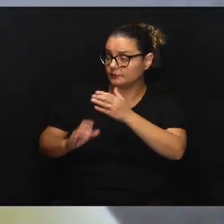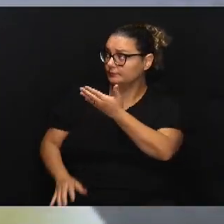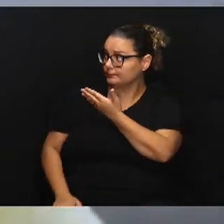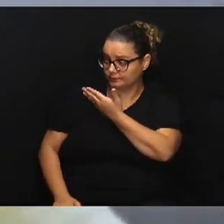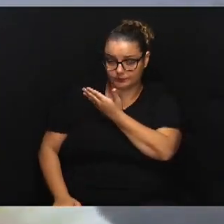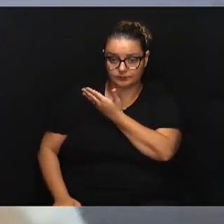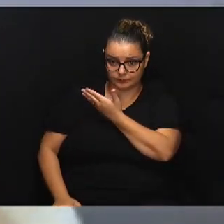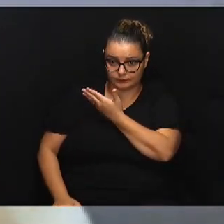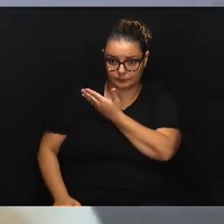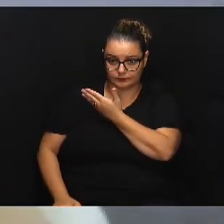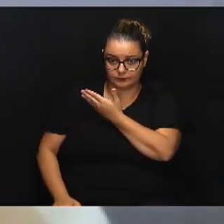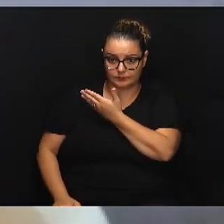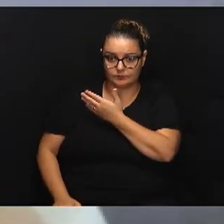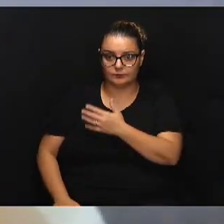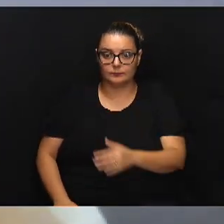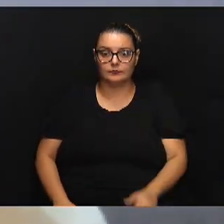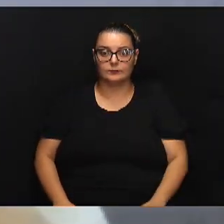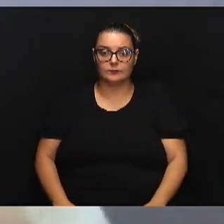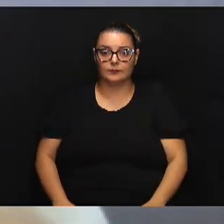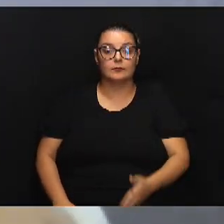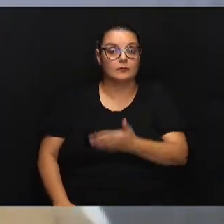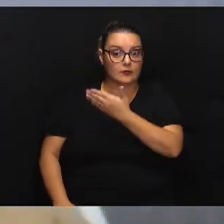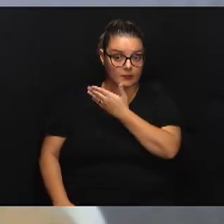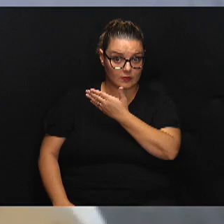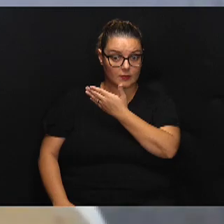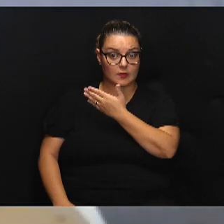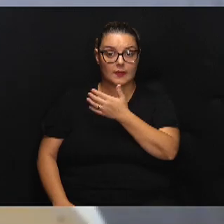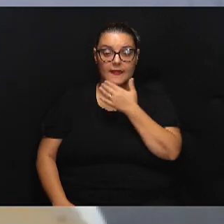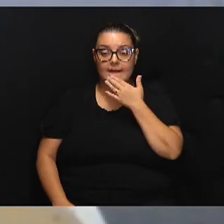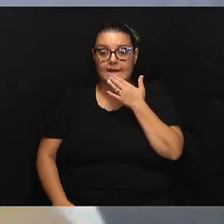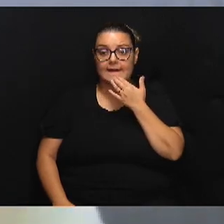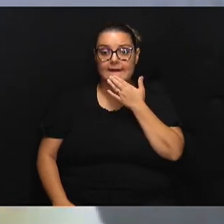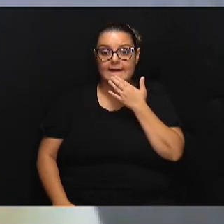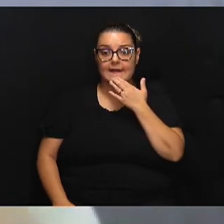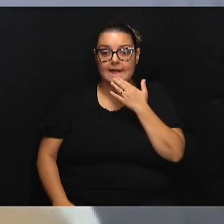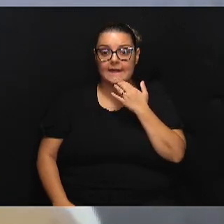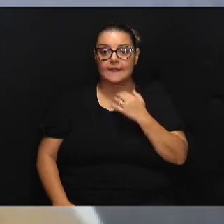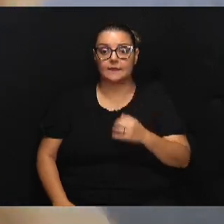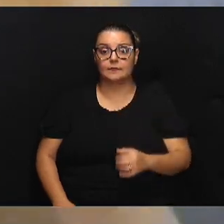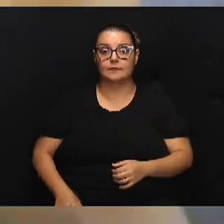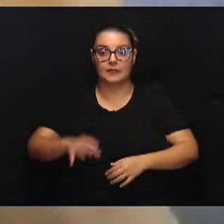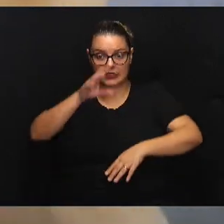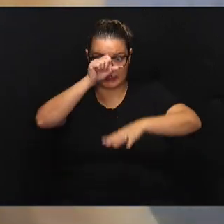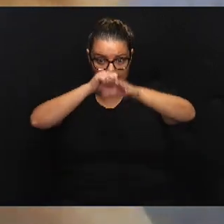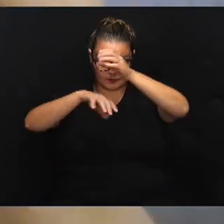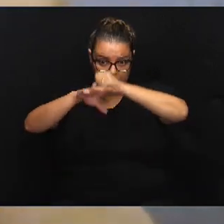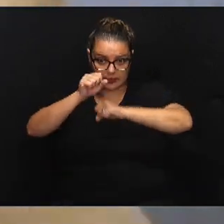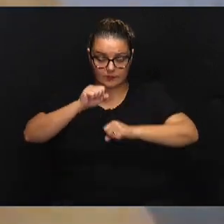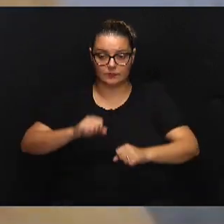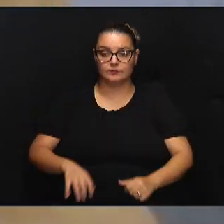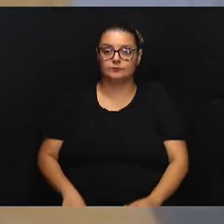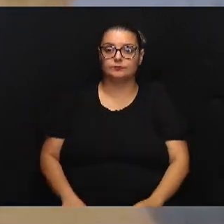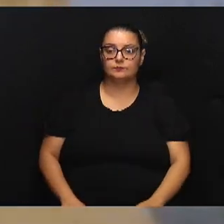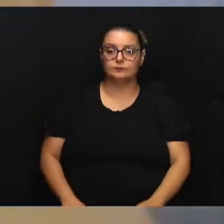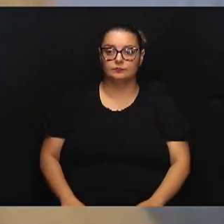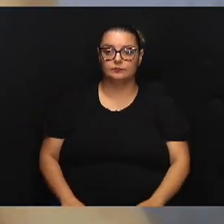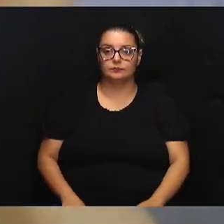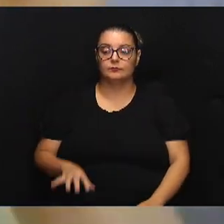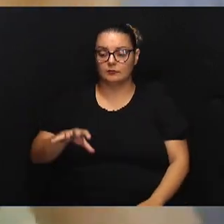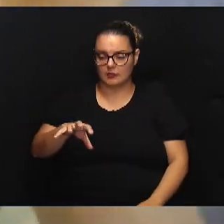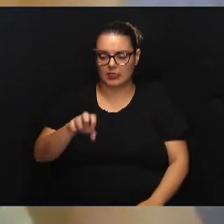mão. Essa bolinha, para aprender, eu preciso